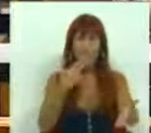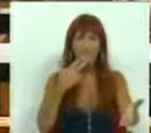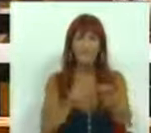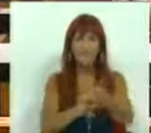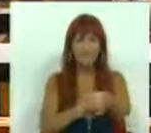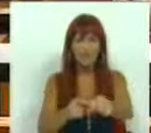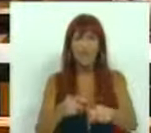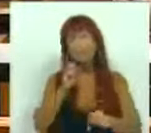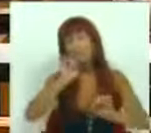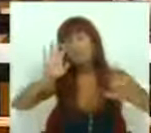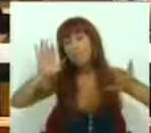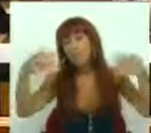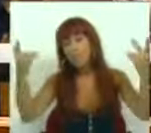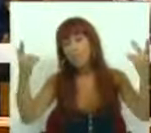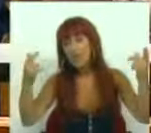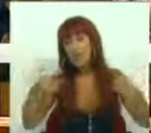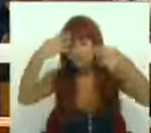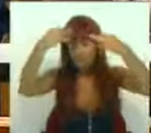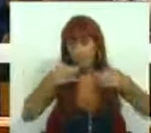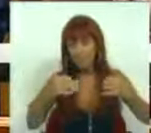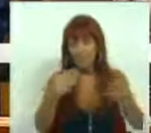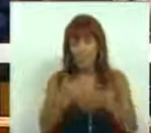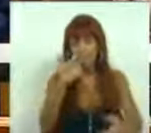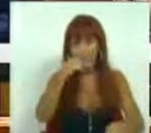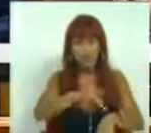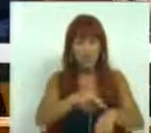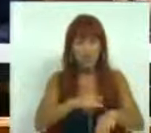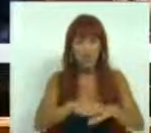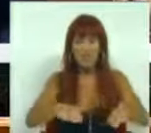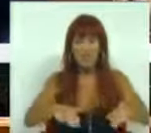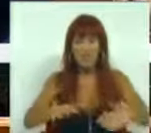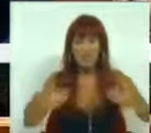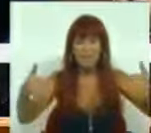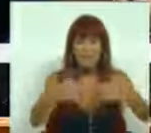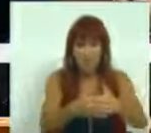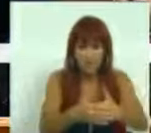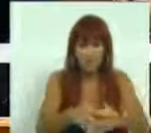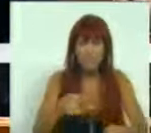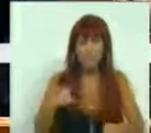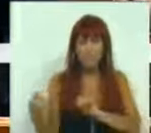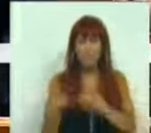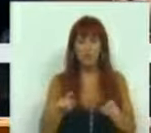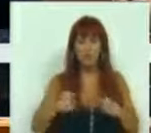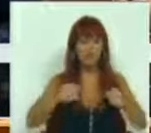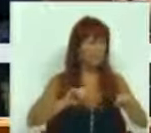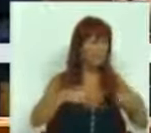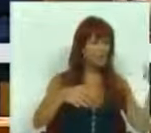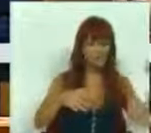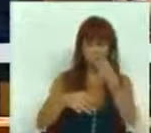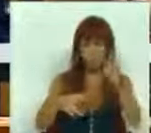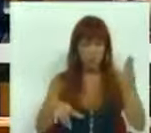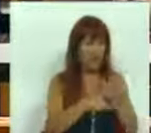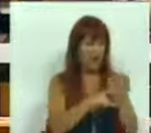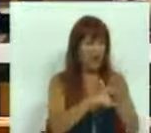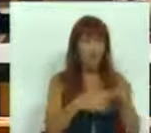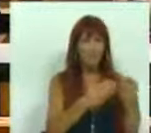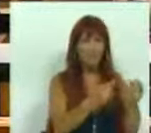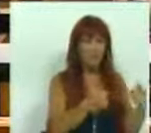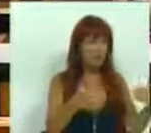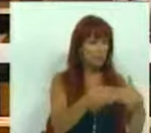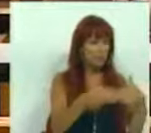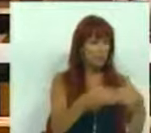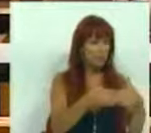verdadeiras, possíveis e dignas para os doentes em fase terminal. Discutimos hoje duas iniciativas legislativas em matéria de